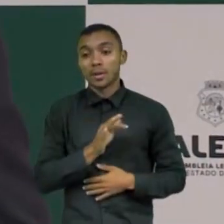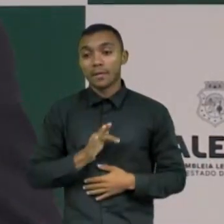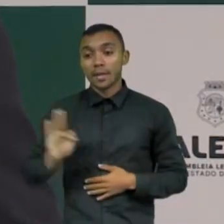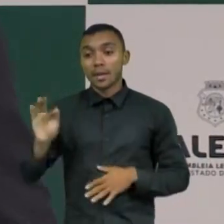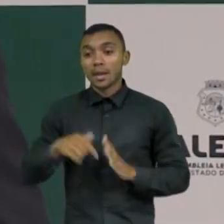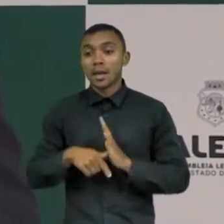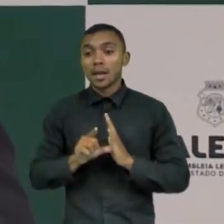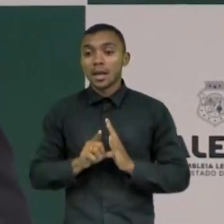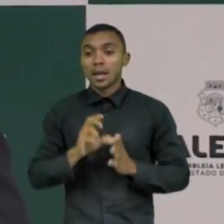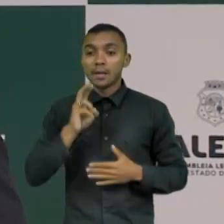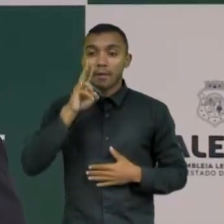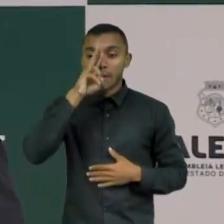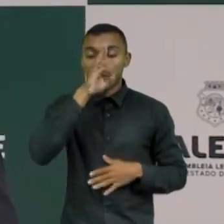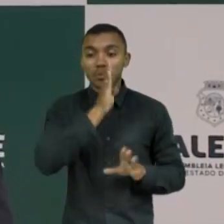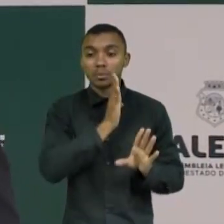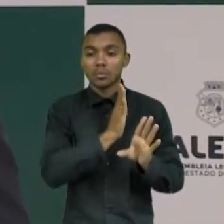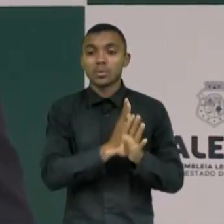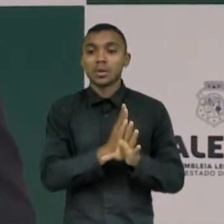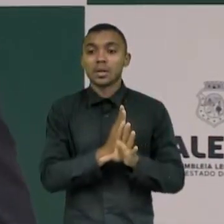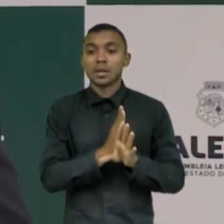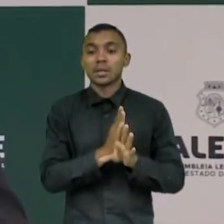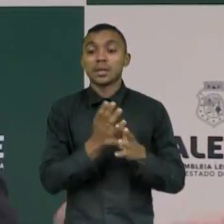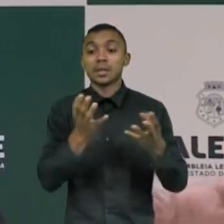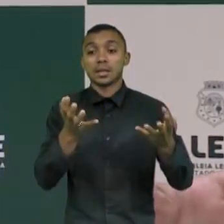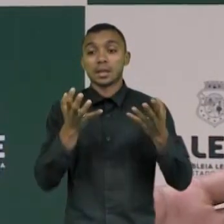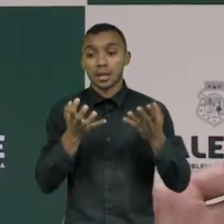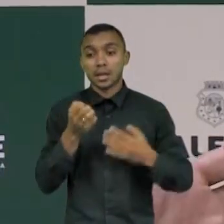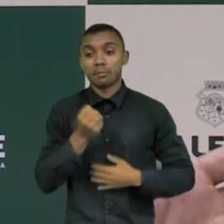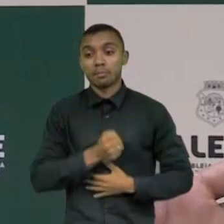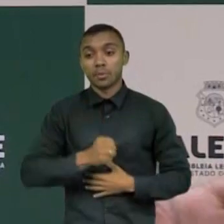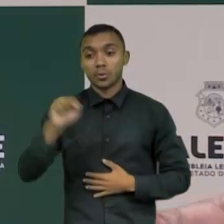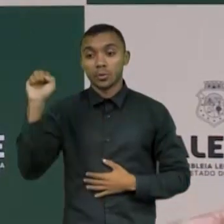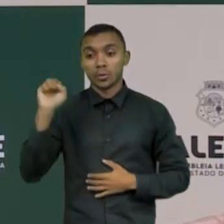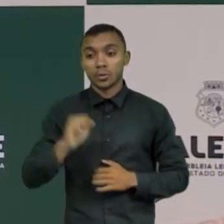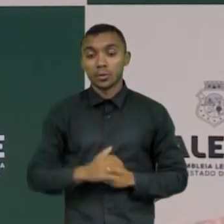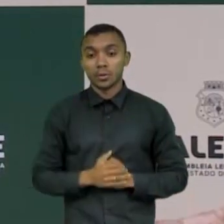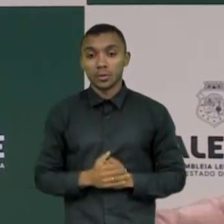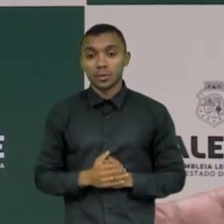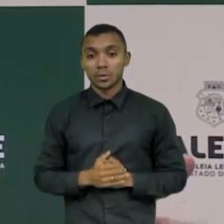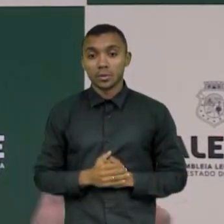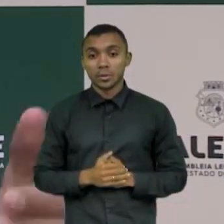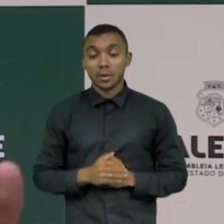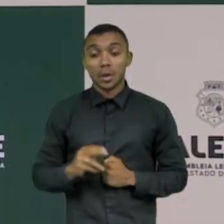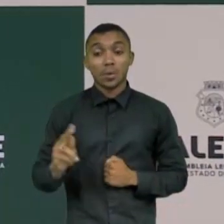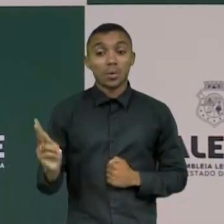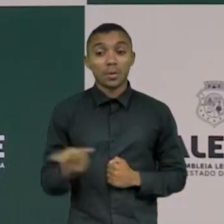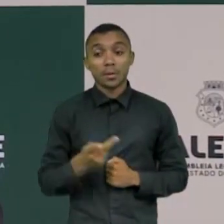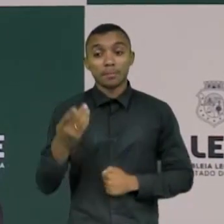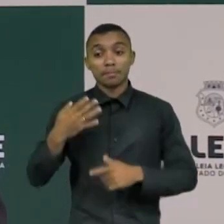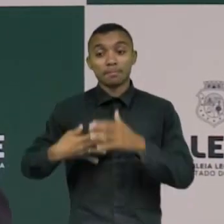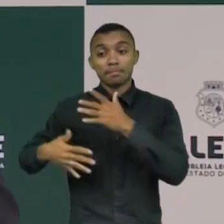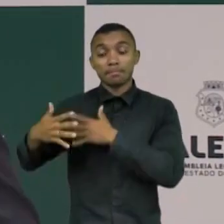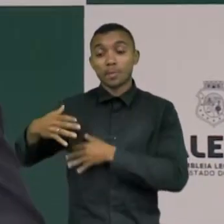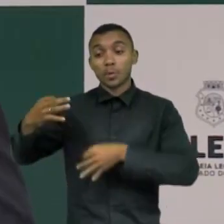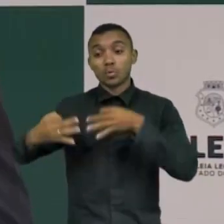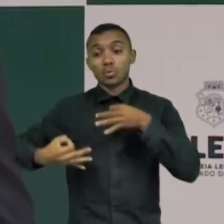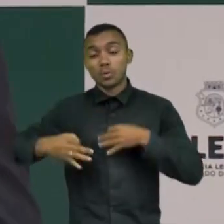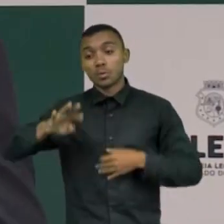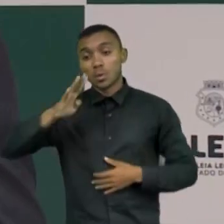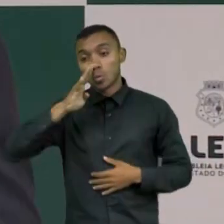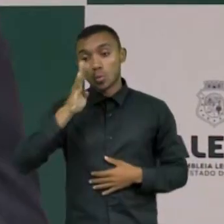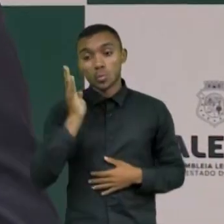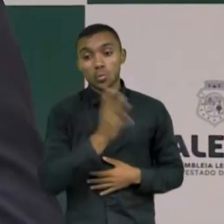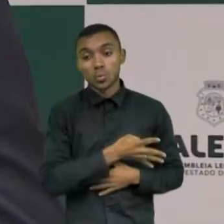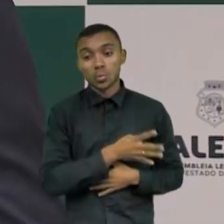enérgica contra essas pessoas, até para proteger. Não podemos ver o que vimos recentemente, um juiz sendo atacado por tomar